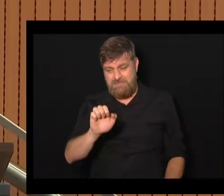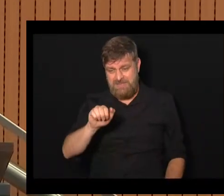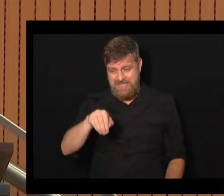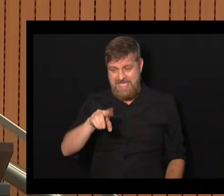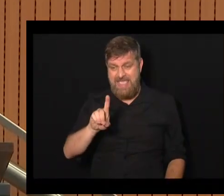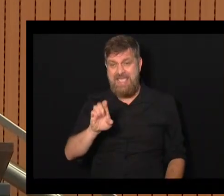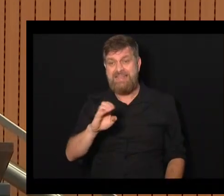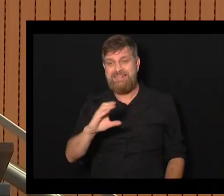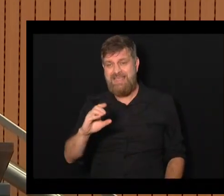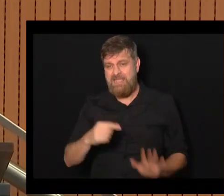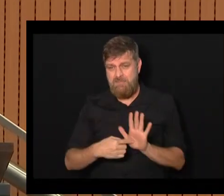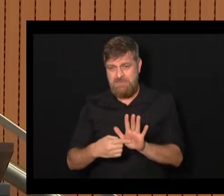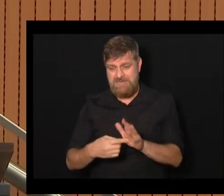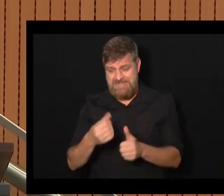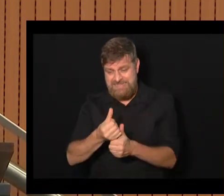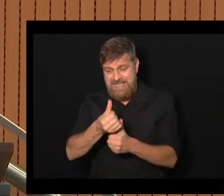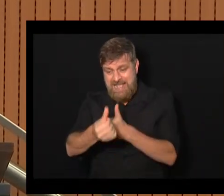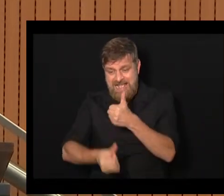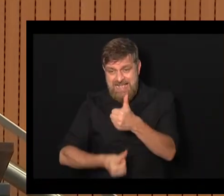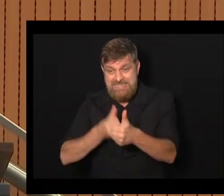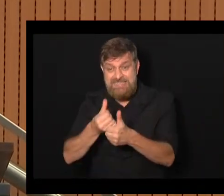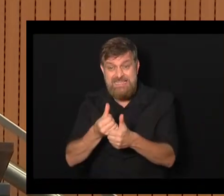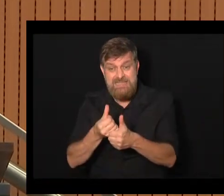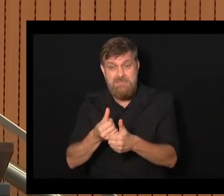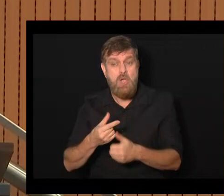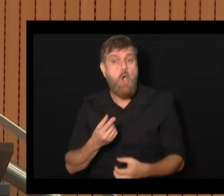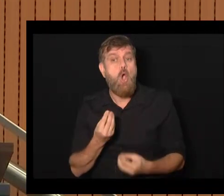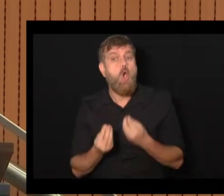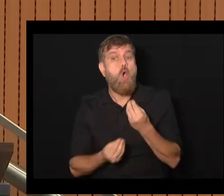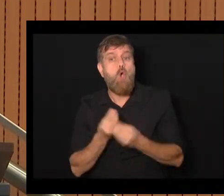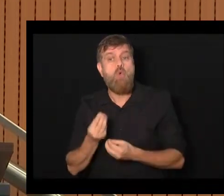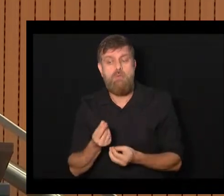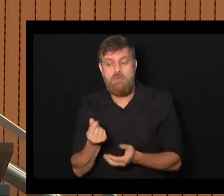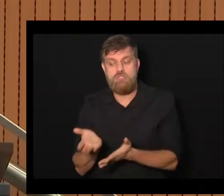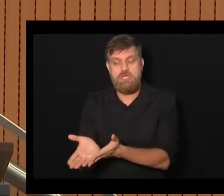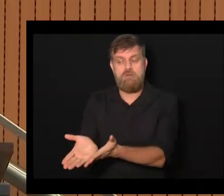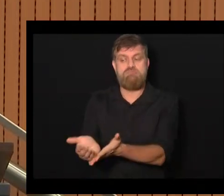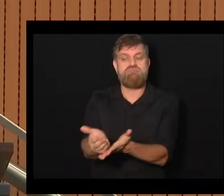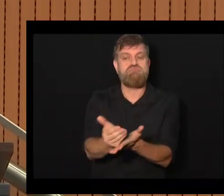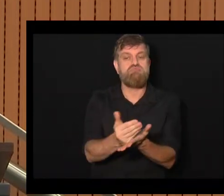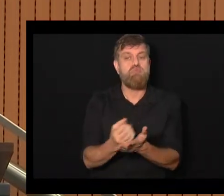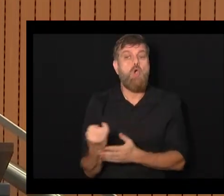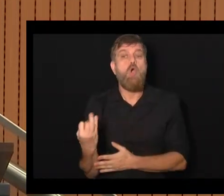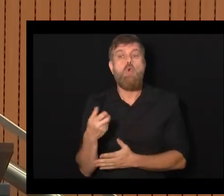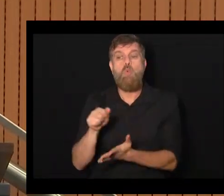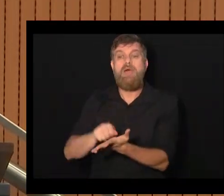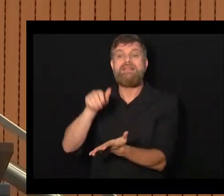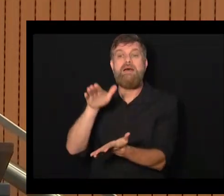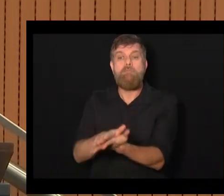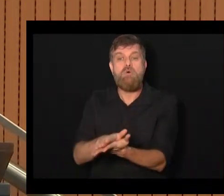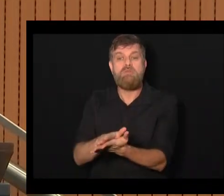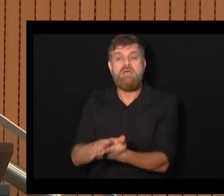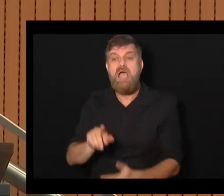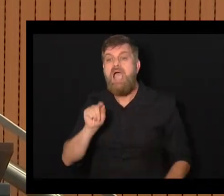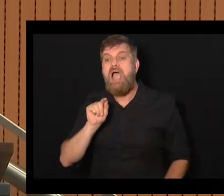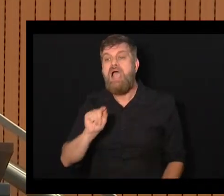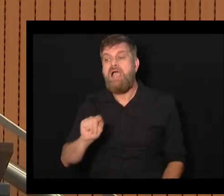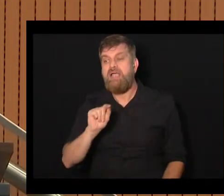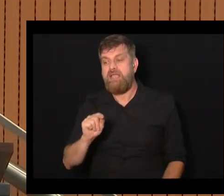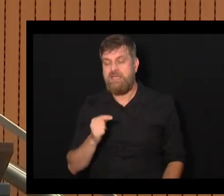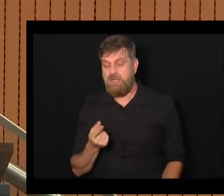demonstrasse semestralmente a maneira que o dinheiro foi arrecadado, a quantidade de multas, para quem e como